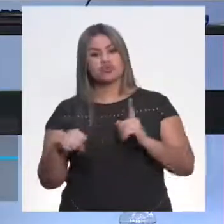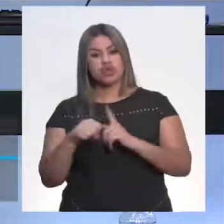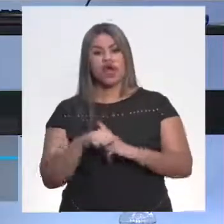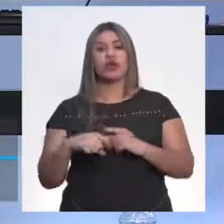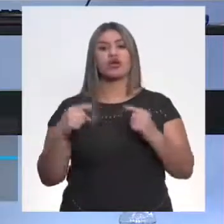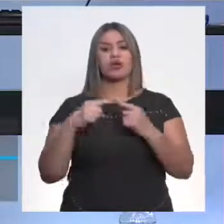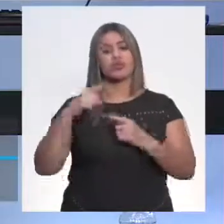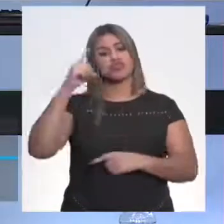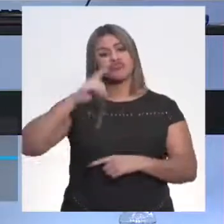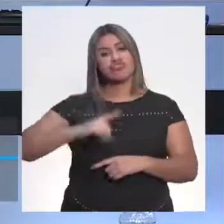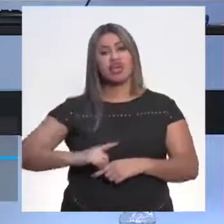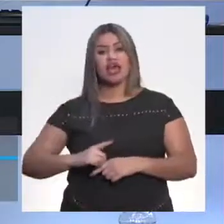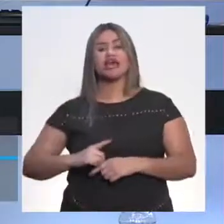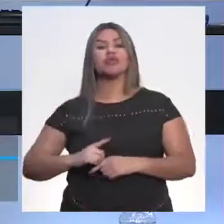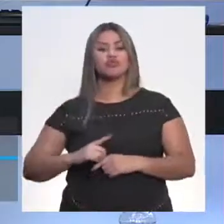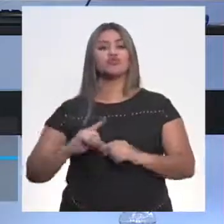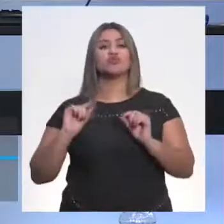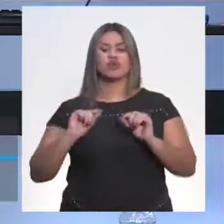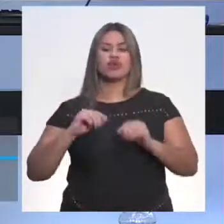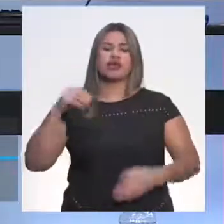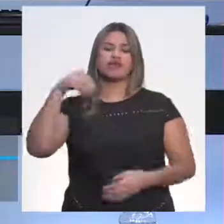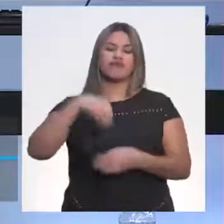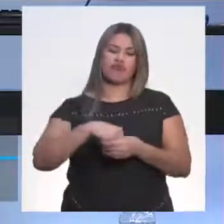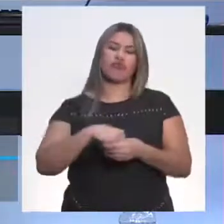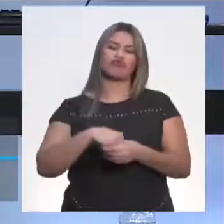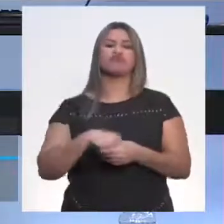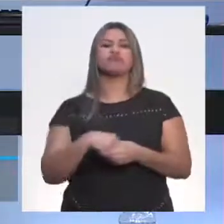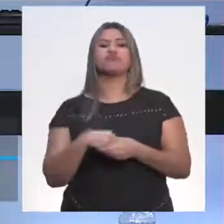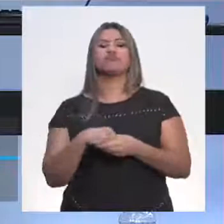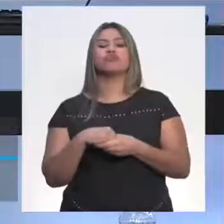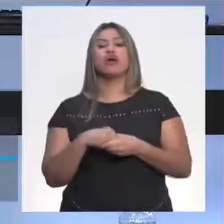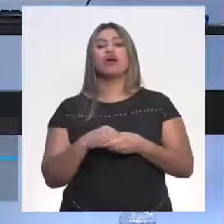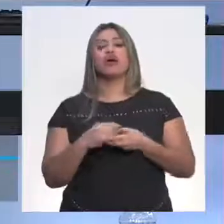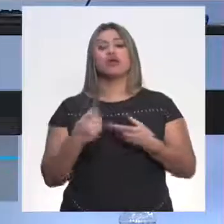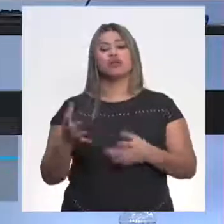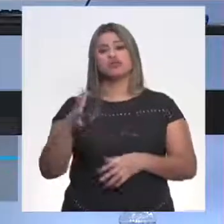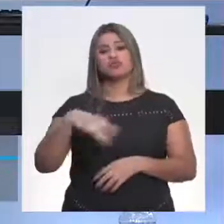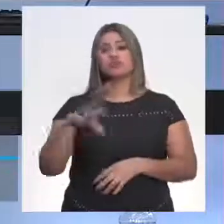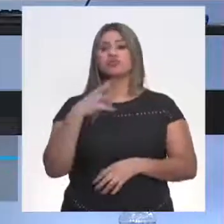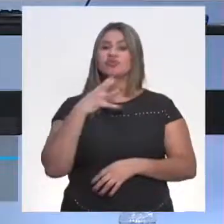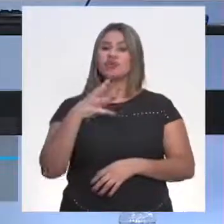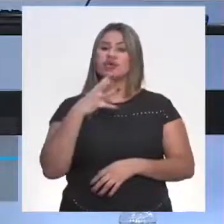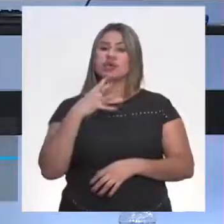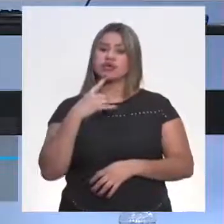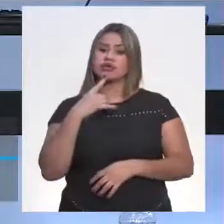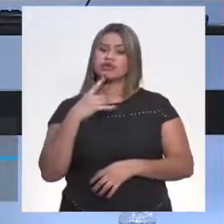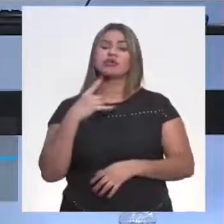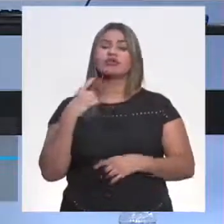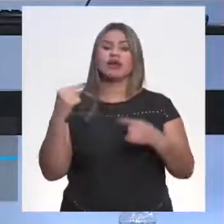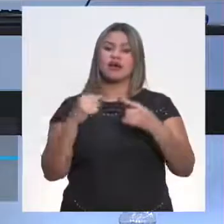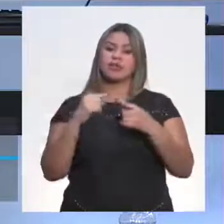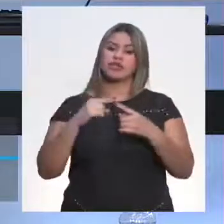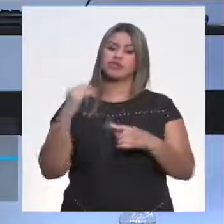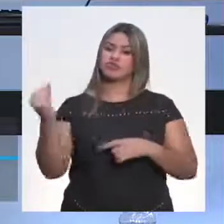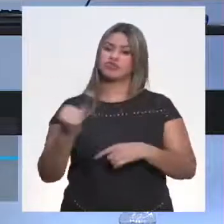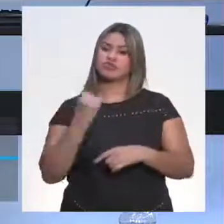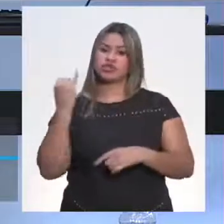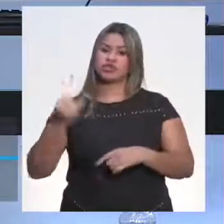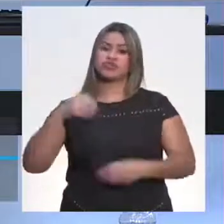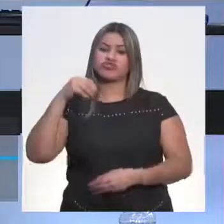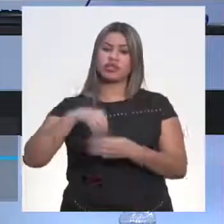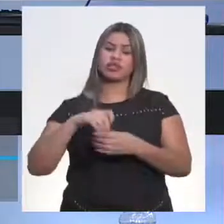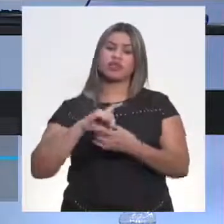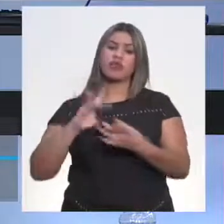esses direitos políticos e está o nosso direito ao voto que é conhecido é gerado um dos direitos fundamentais dentro das